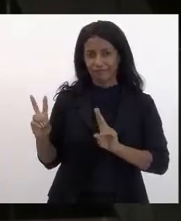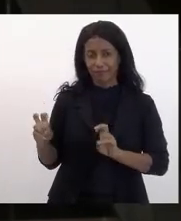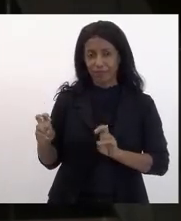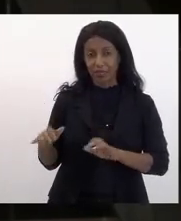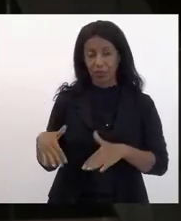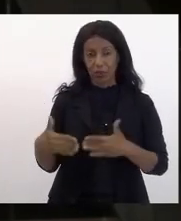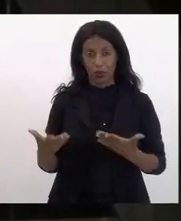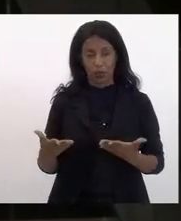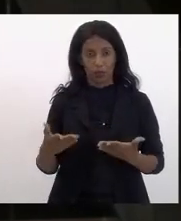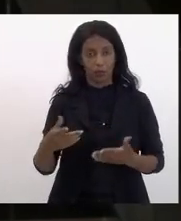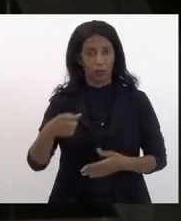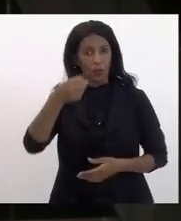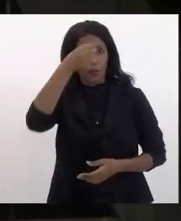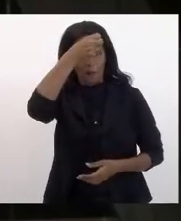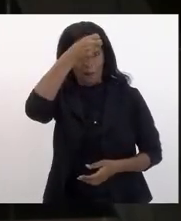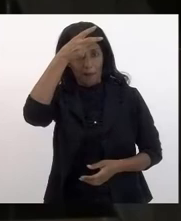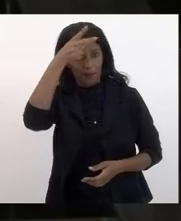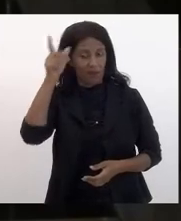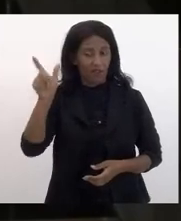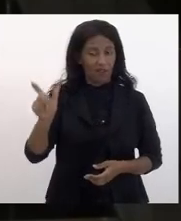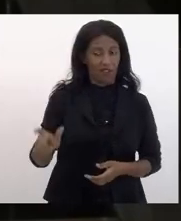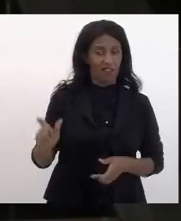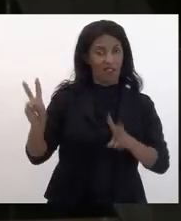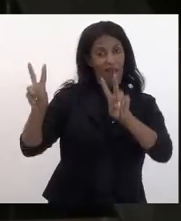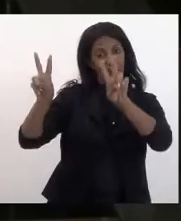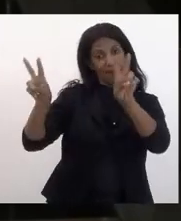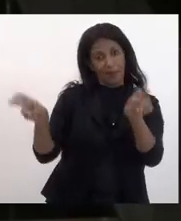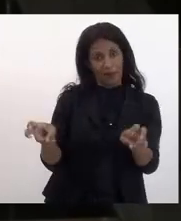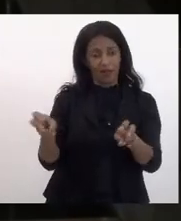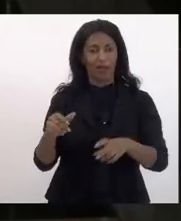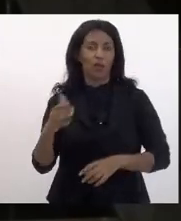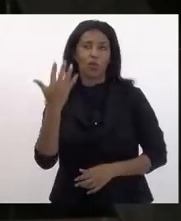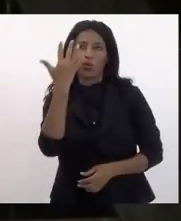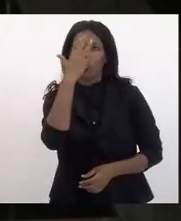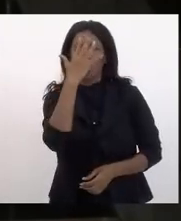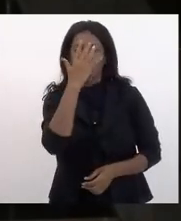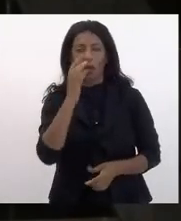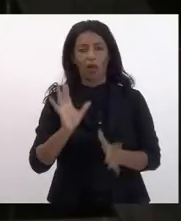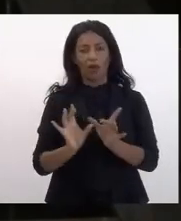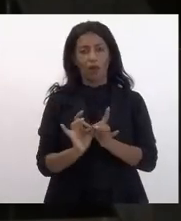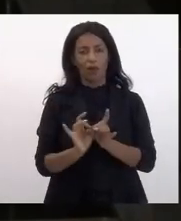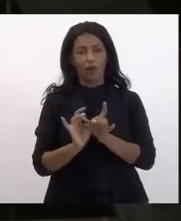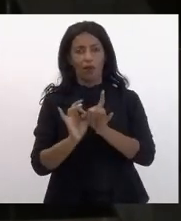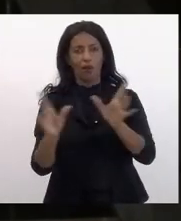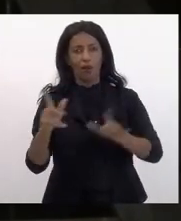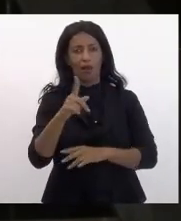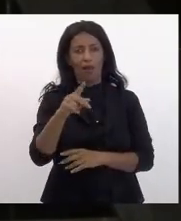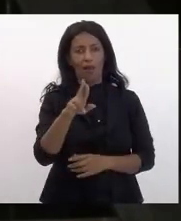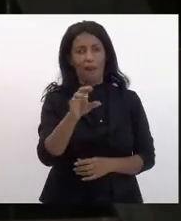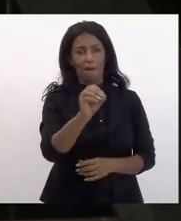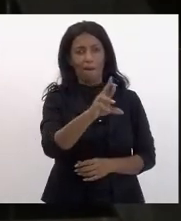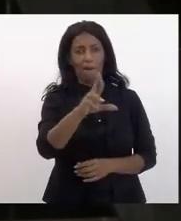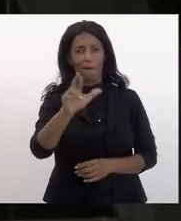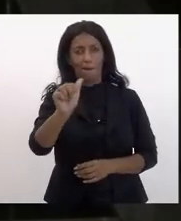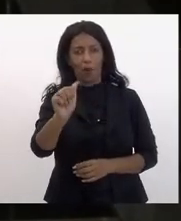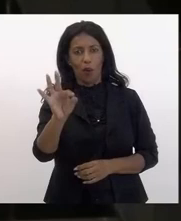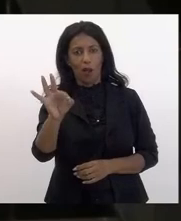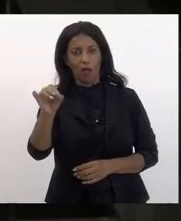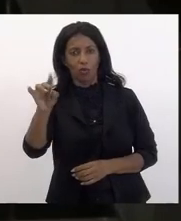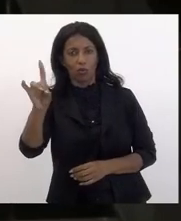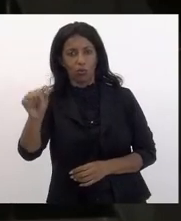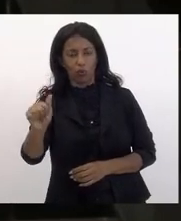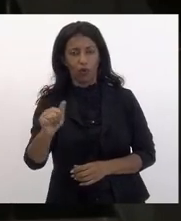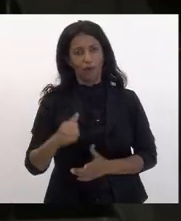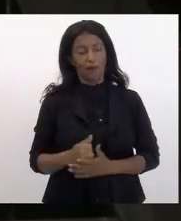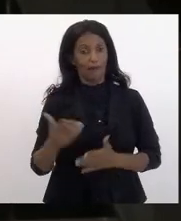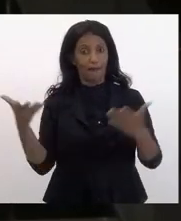enquanto o prefeito que disse, abre aspas, no carnaval vou liberar a porra toda, fecha aspas,